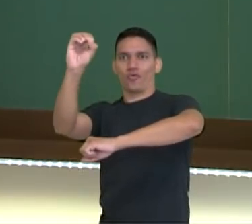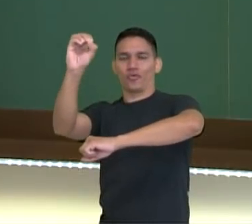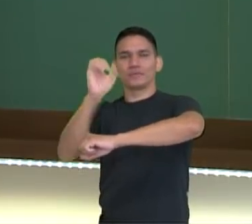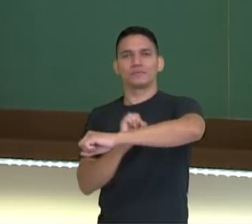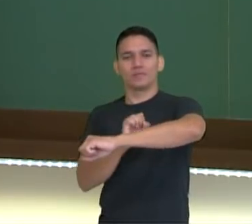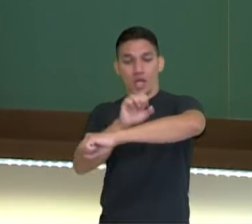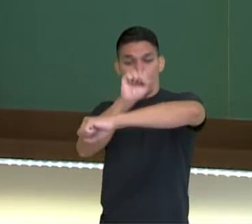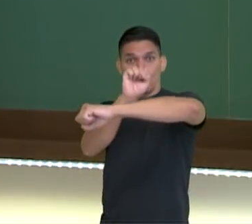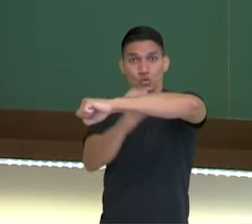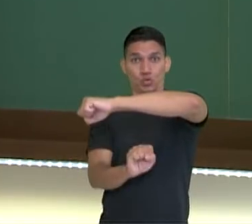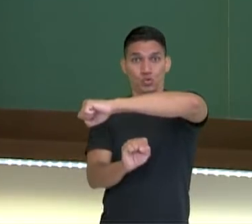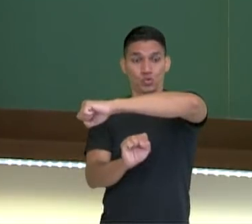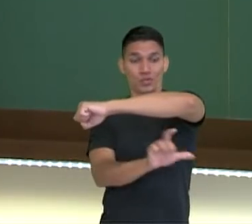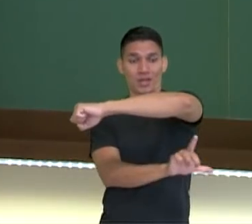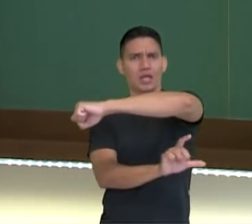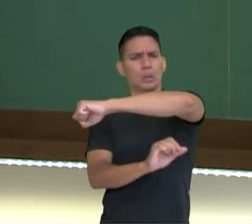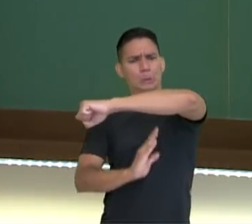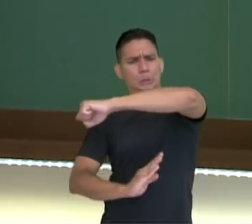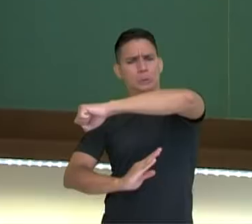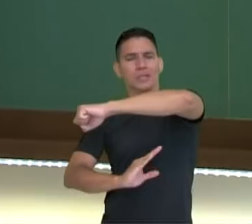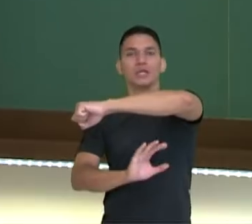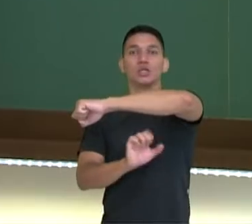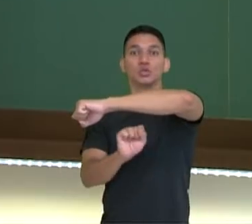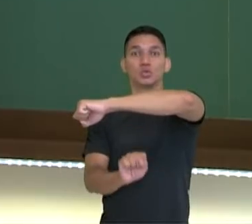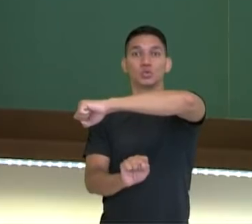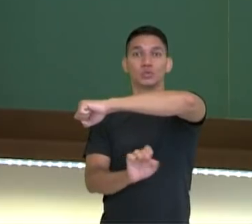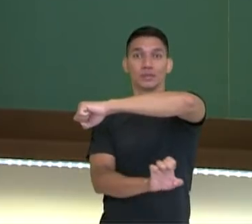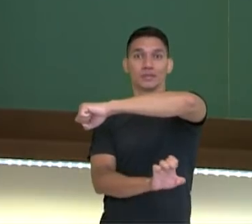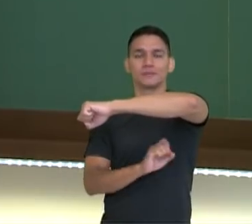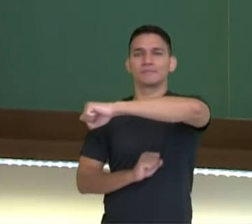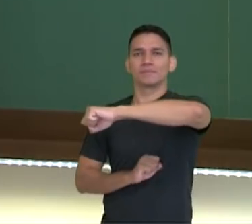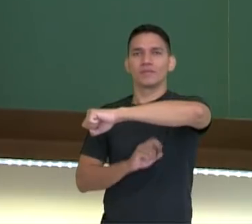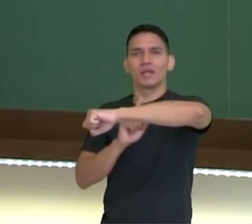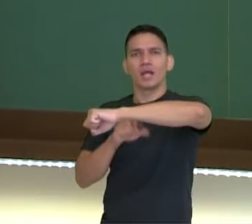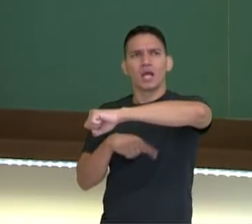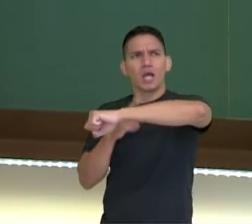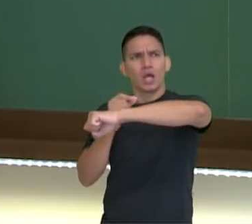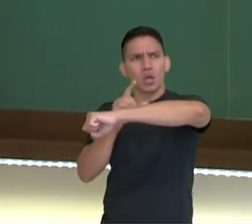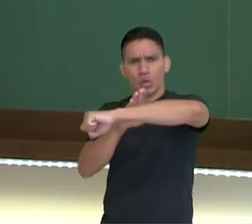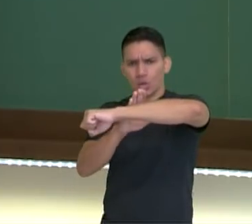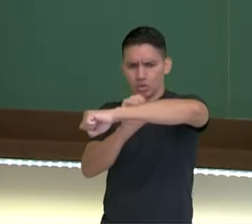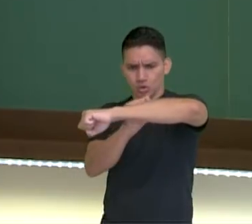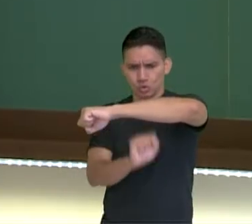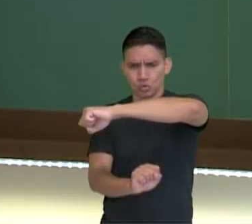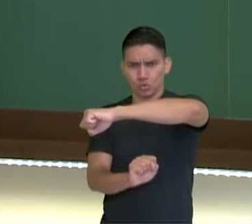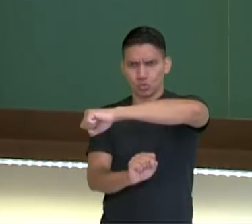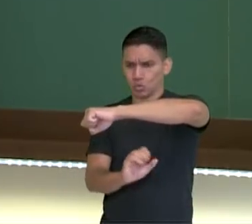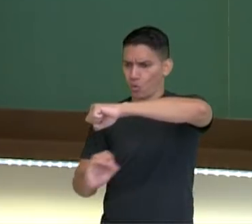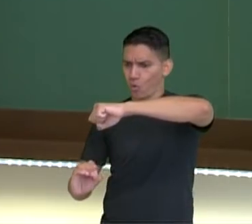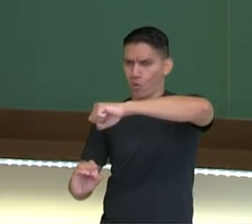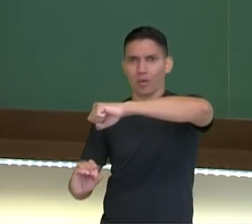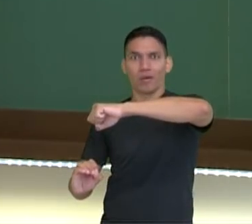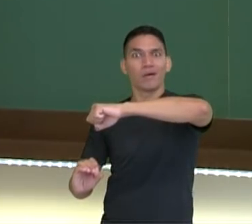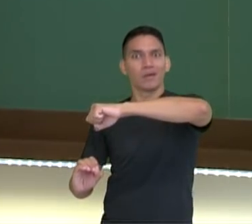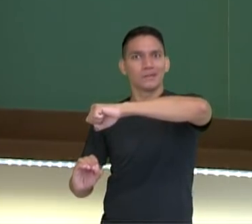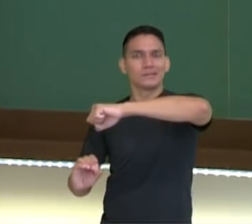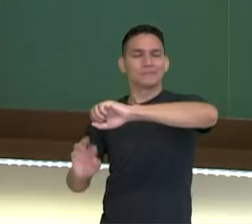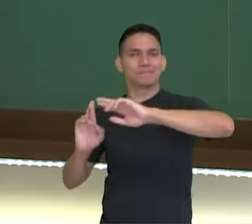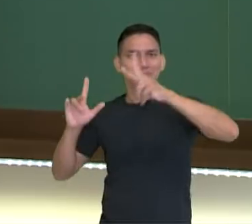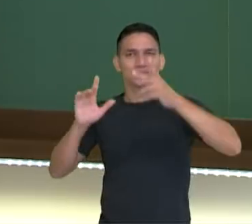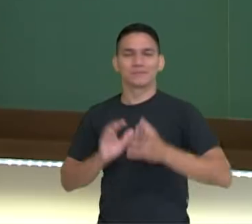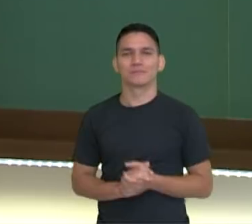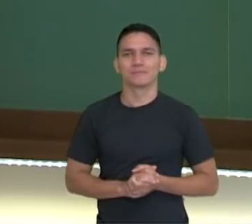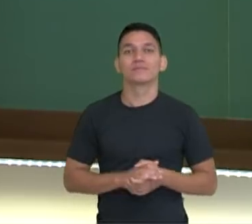entre o sul e o leste, sudeste. Está entre o sul e o oeste, sudoeste. São chamados de